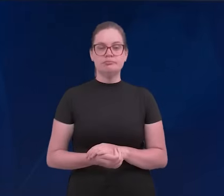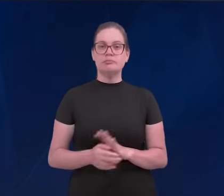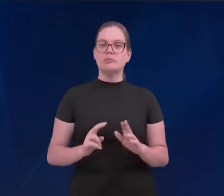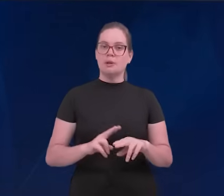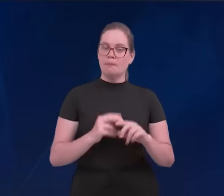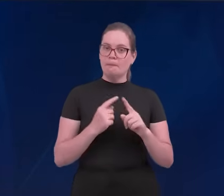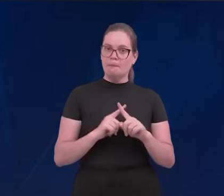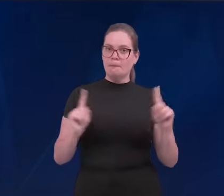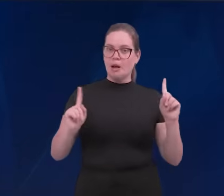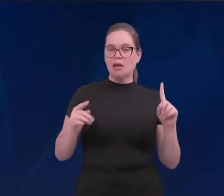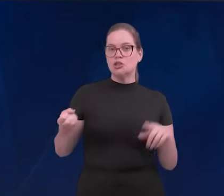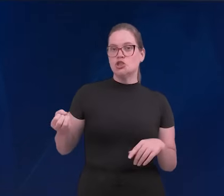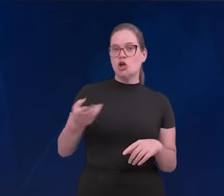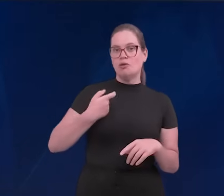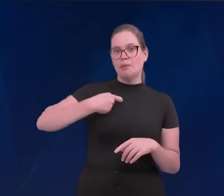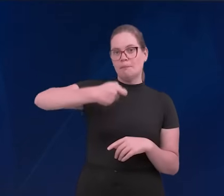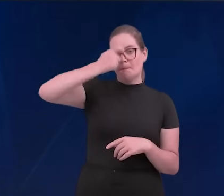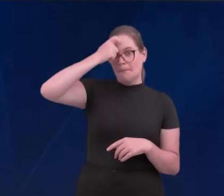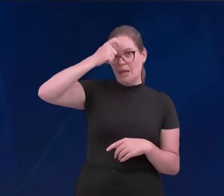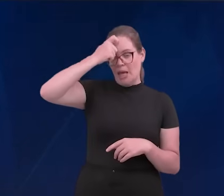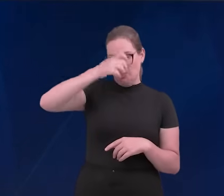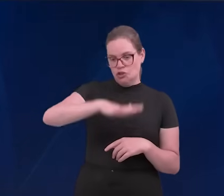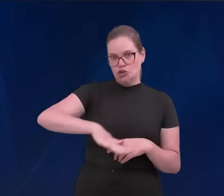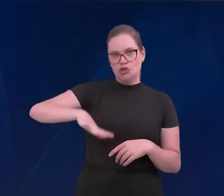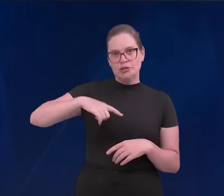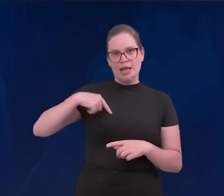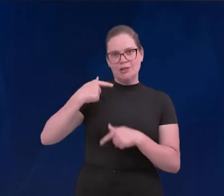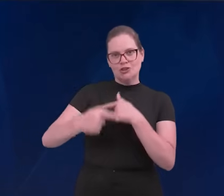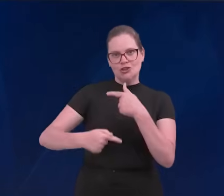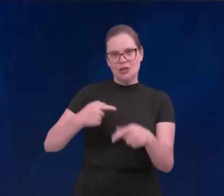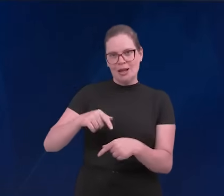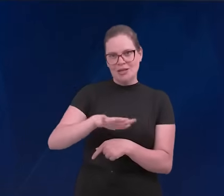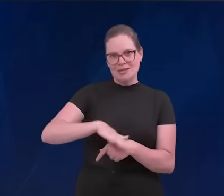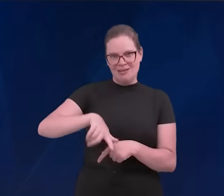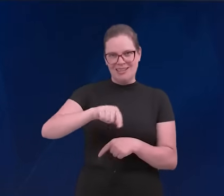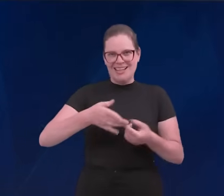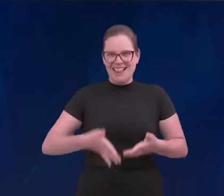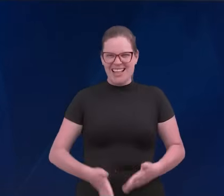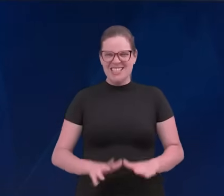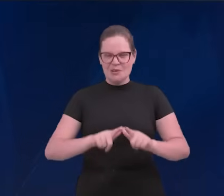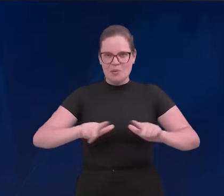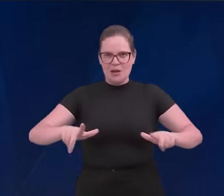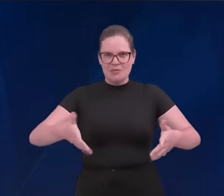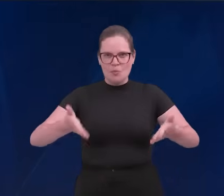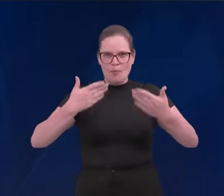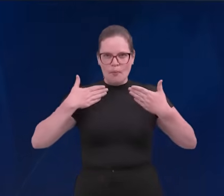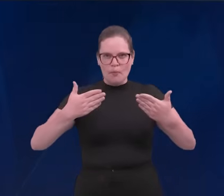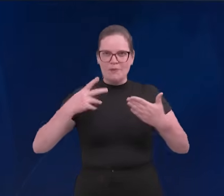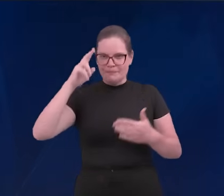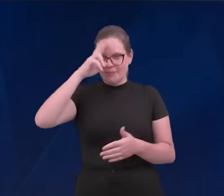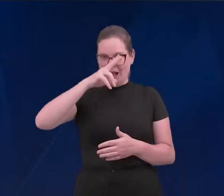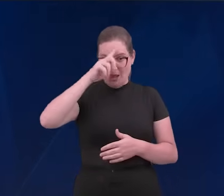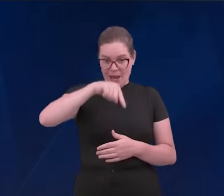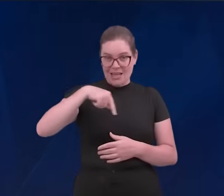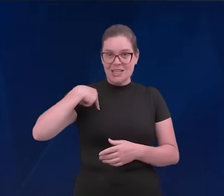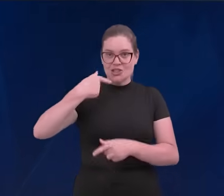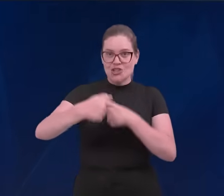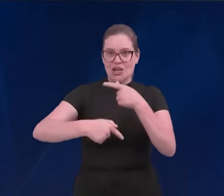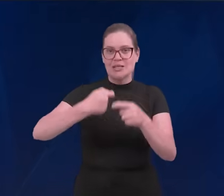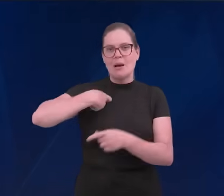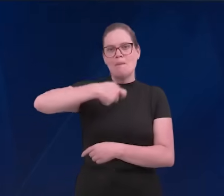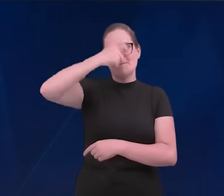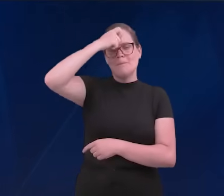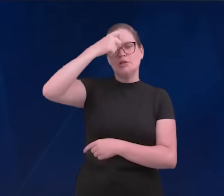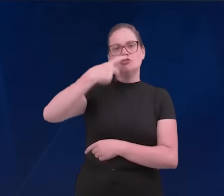Porém, a nova mentalidade daquela geração que surgiu no deserto, nasceram no deserto